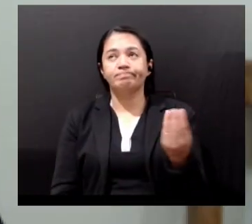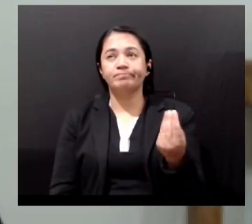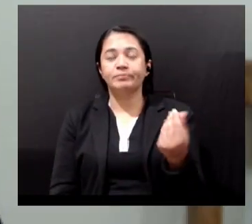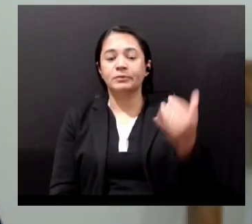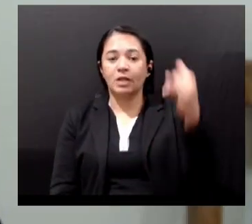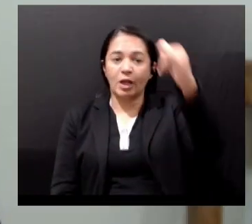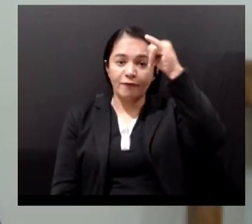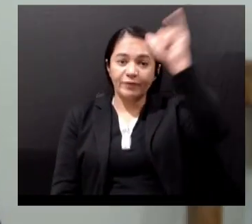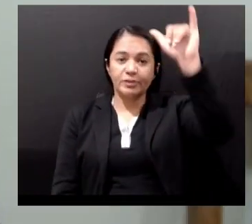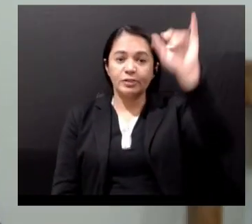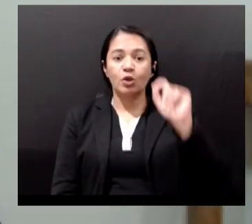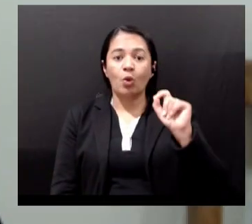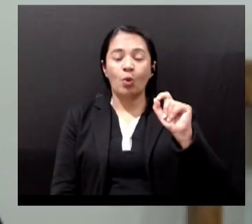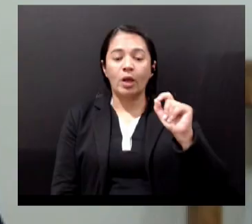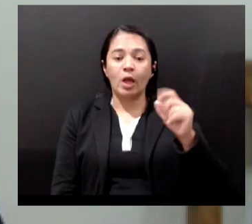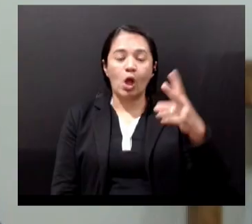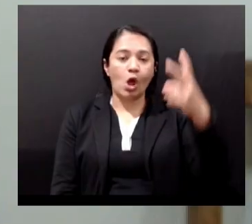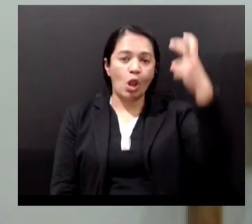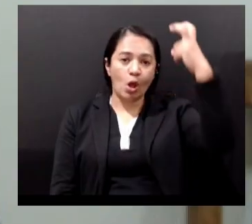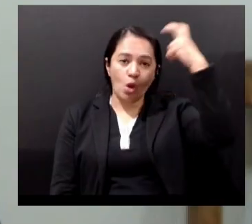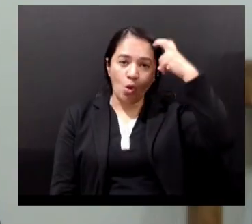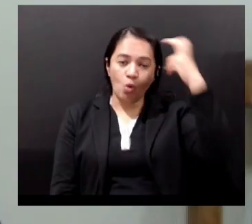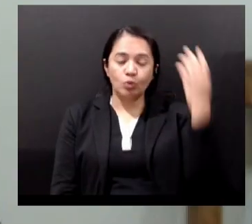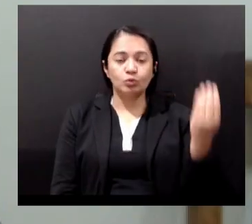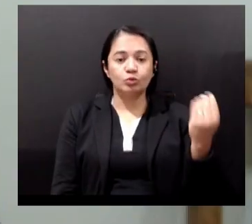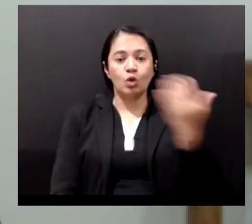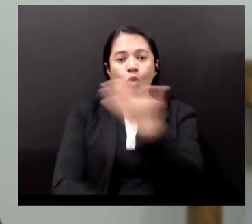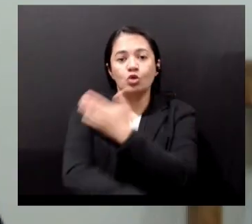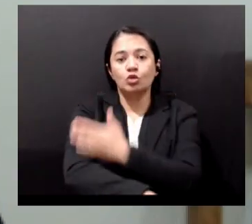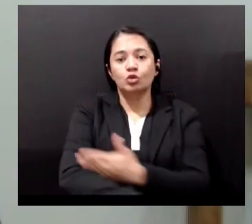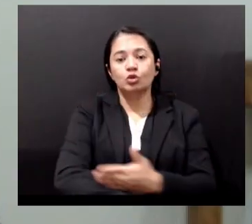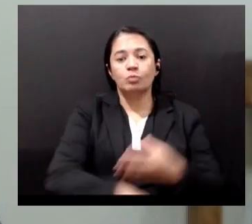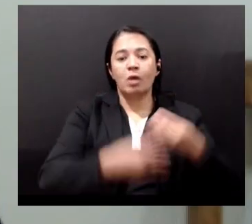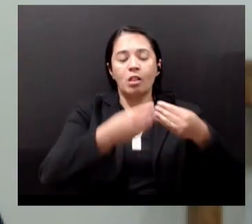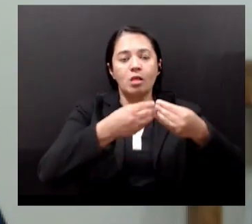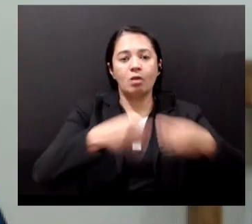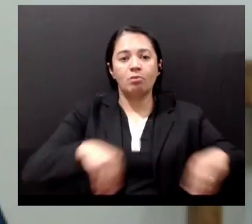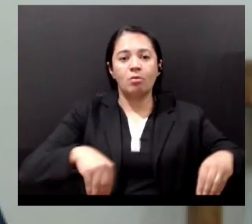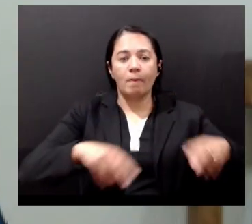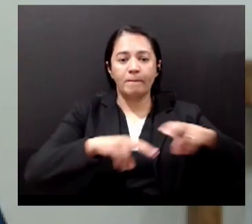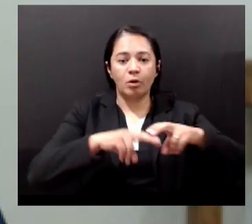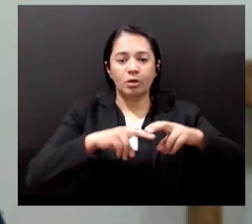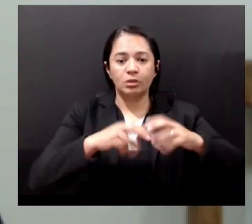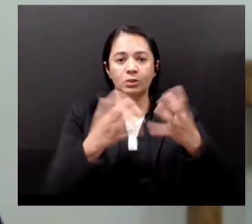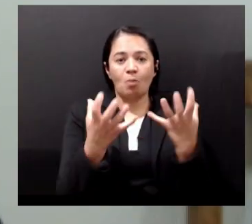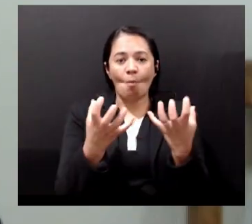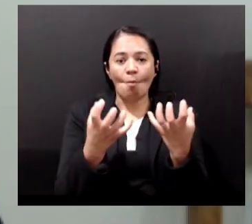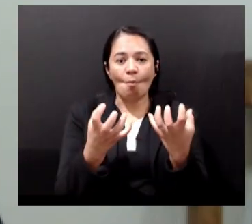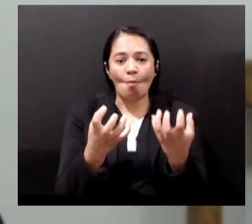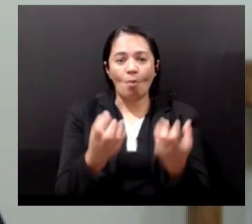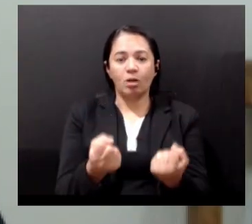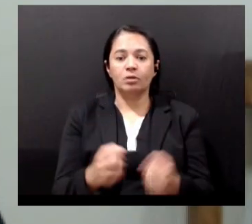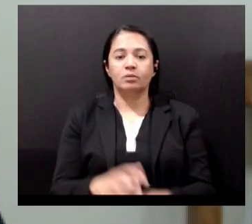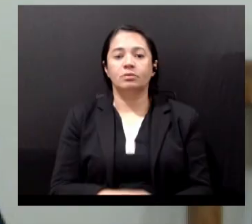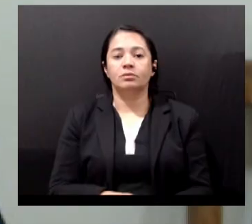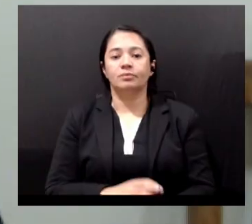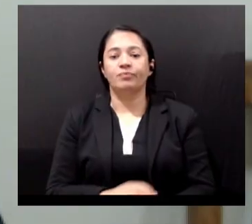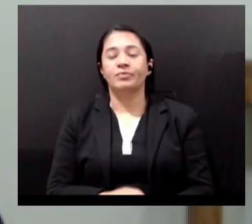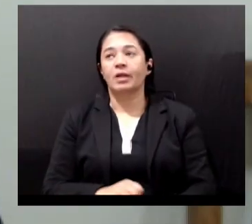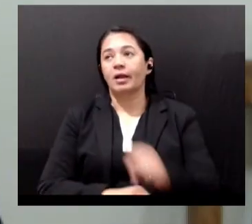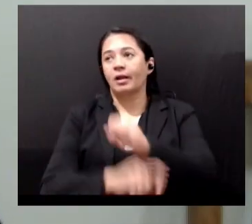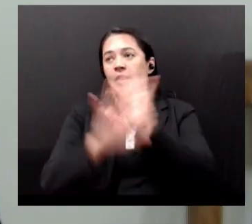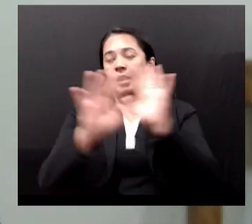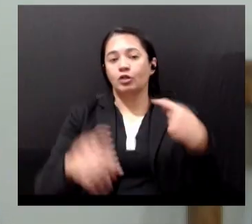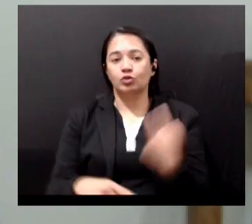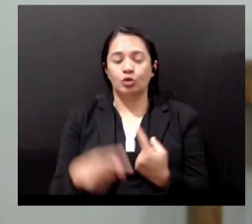evite-se culturas que acabem sendo muito afetadas com períodos de escassez. Logicamente que o